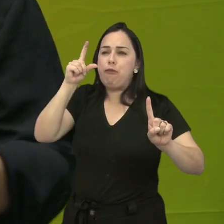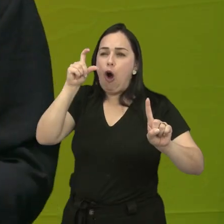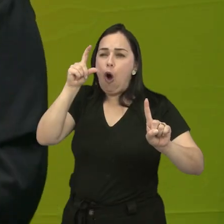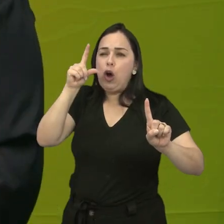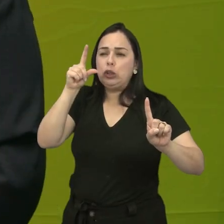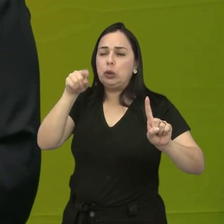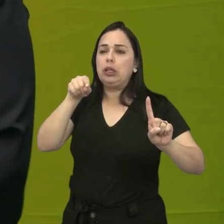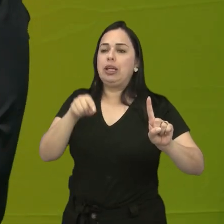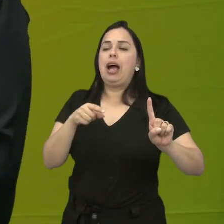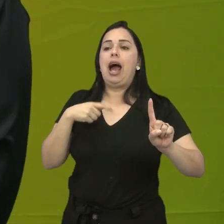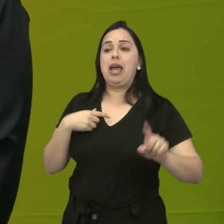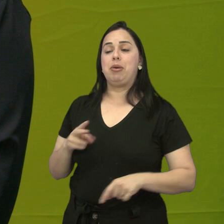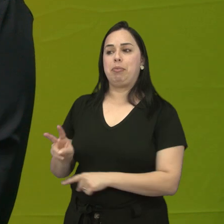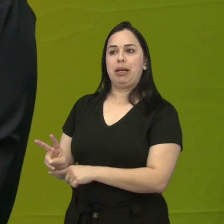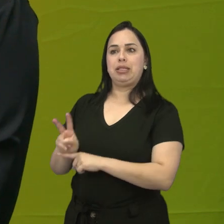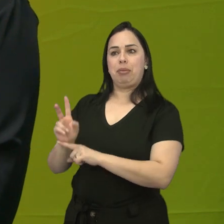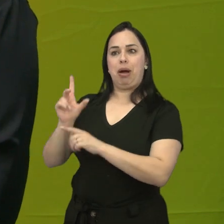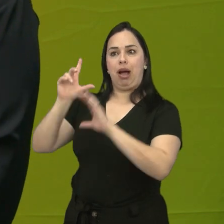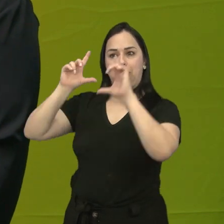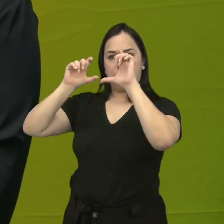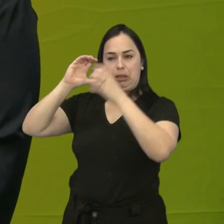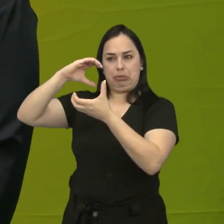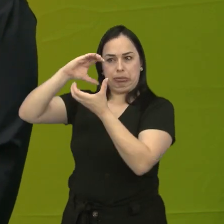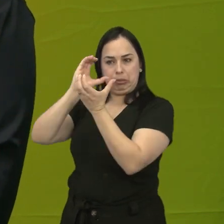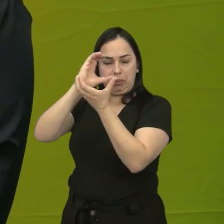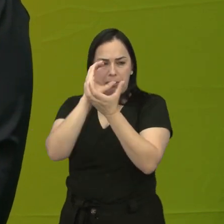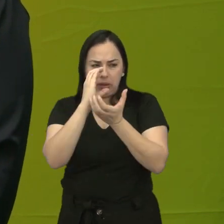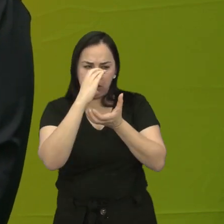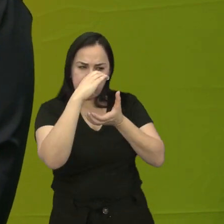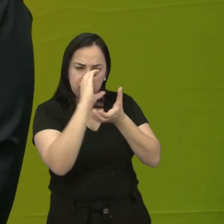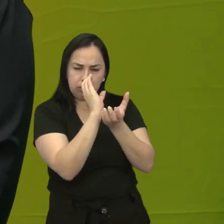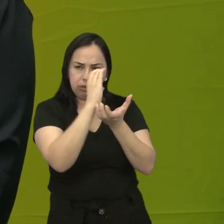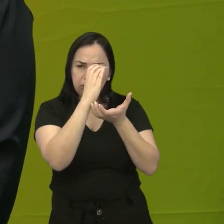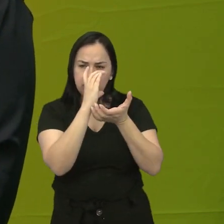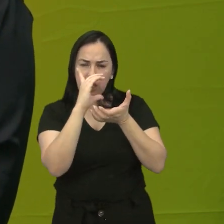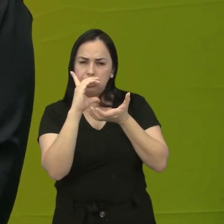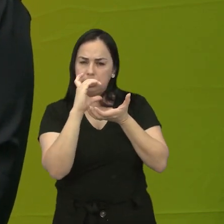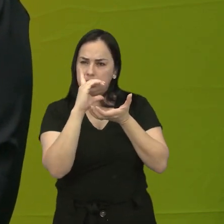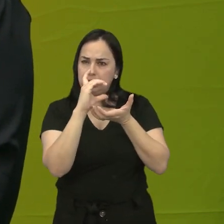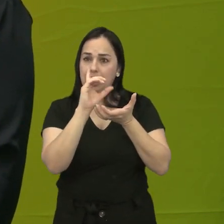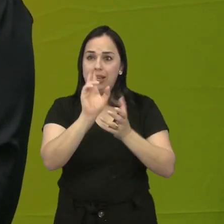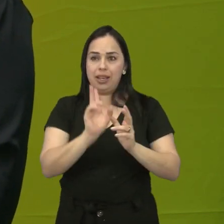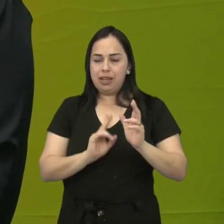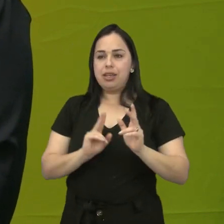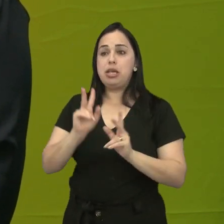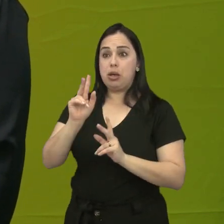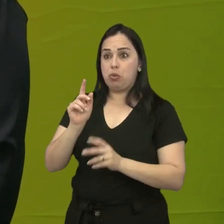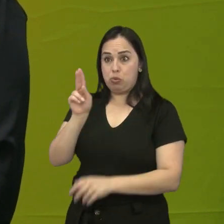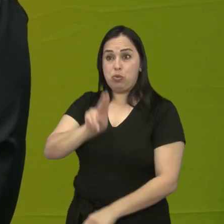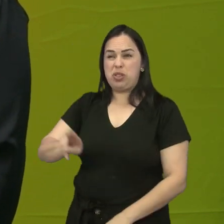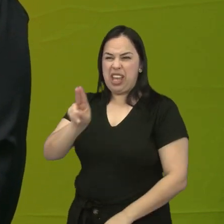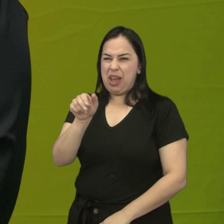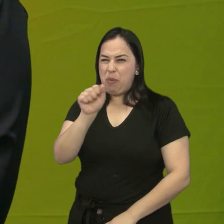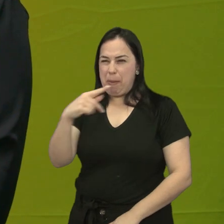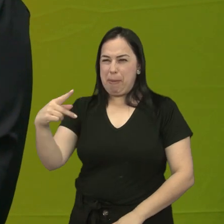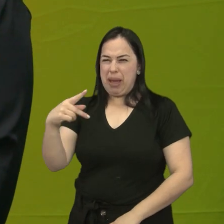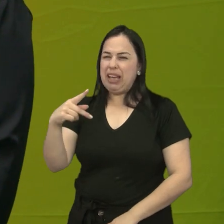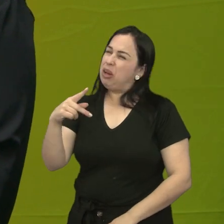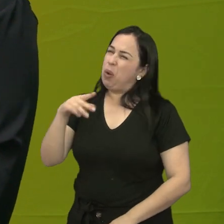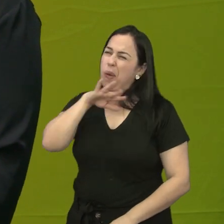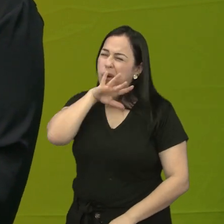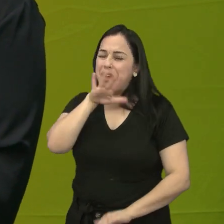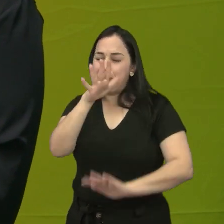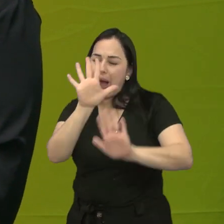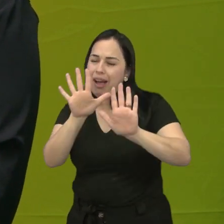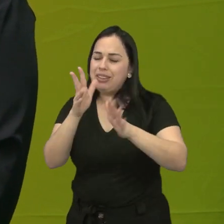câmera emprestada, semi-profissional, aí eu fiz umas fotos dela, tratei num aplicativo assim, bem puleiro, mas